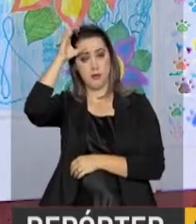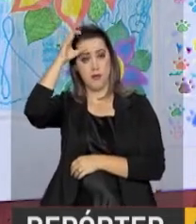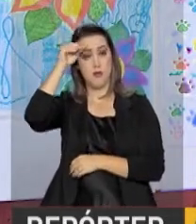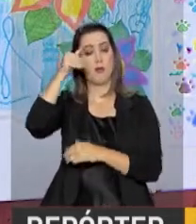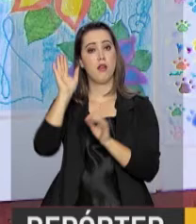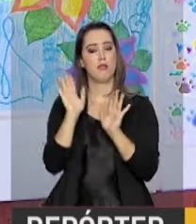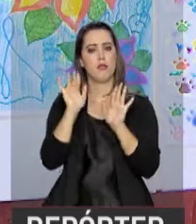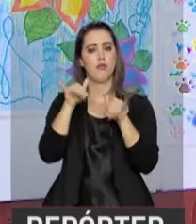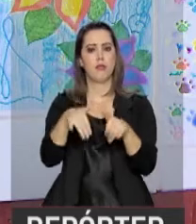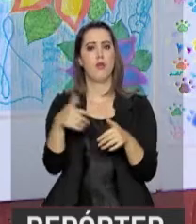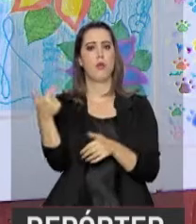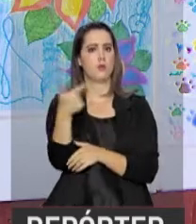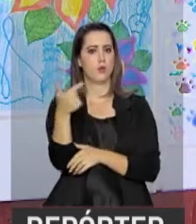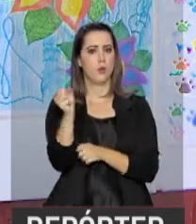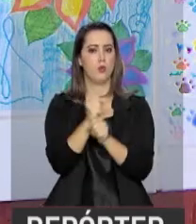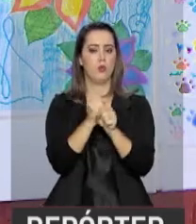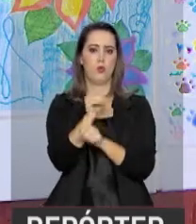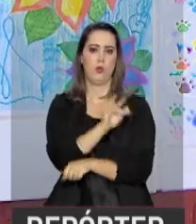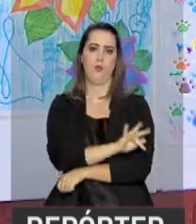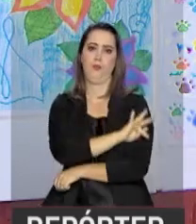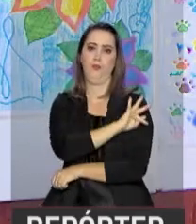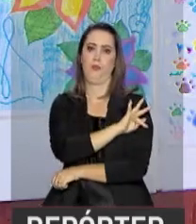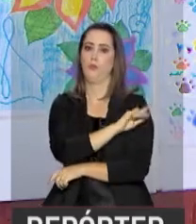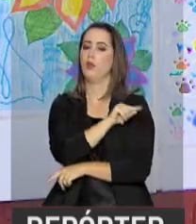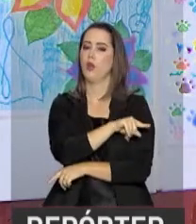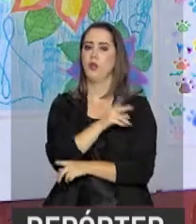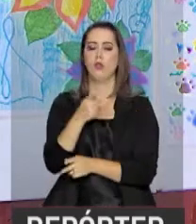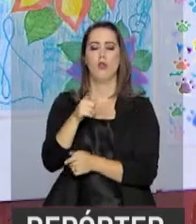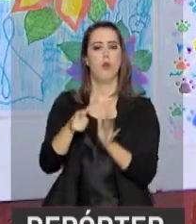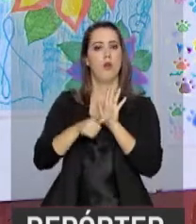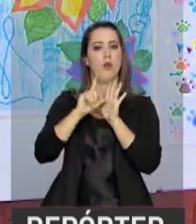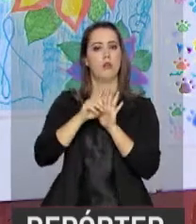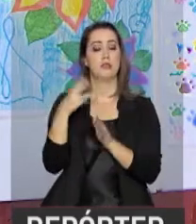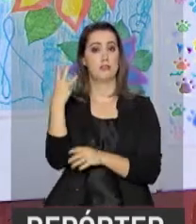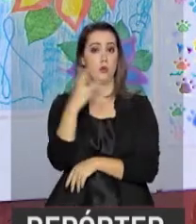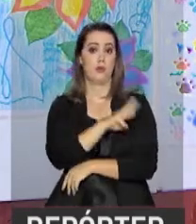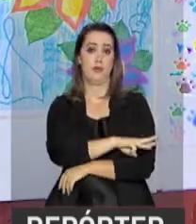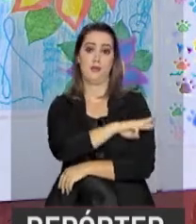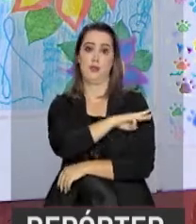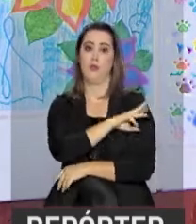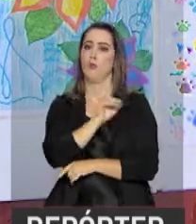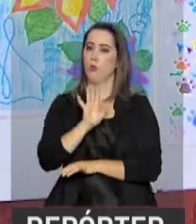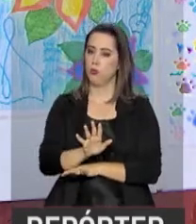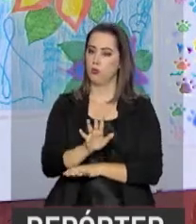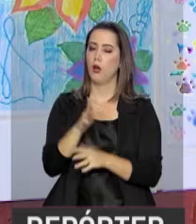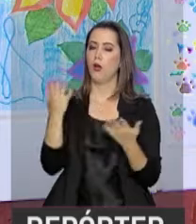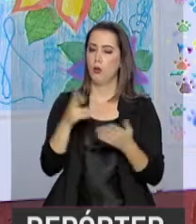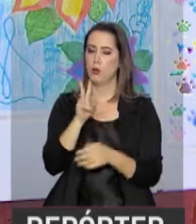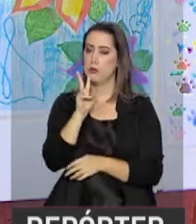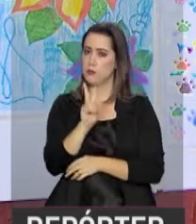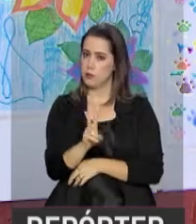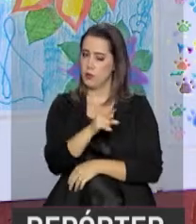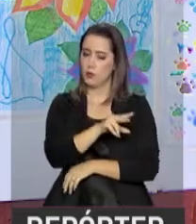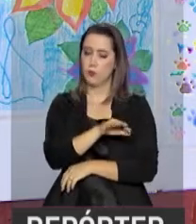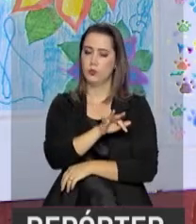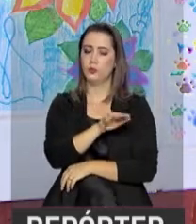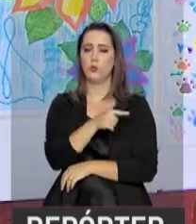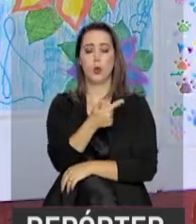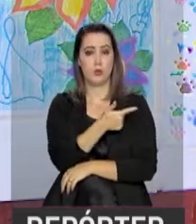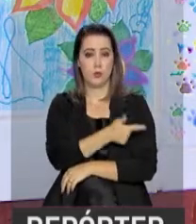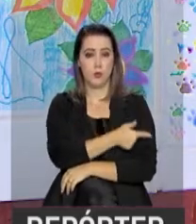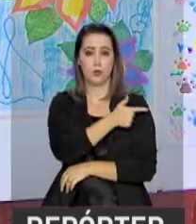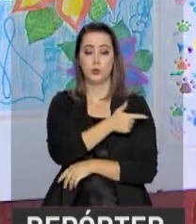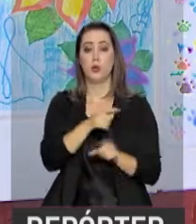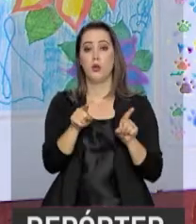concluída até o segundo ano do ensino fundamental e não mais até o terceiro. O documento também inclui o